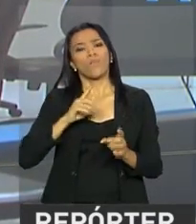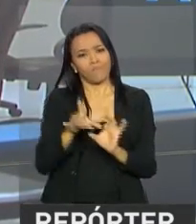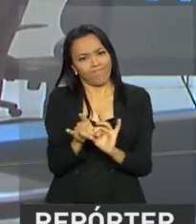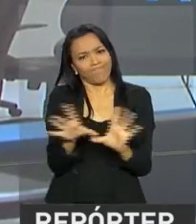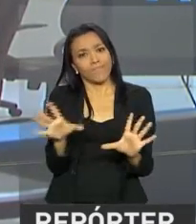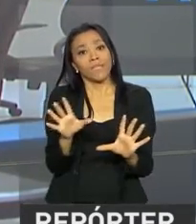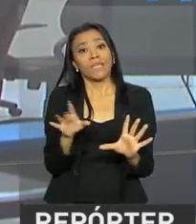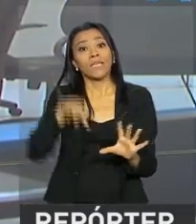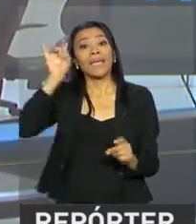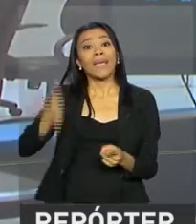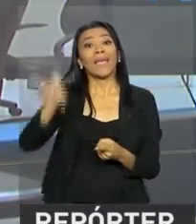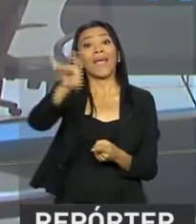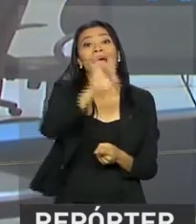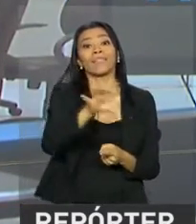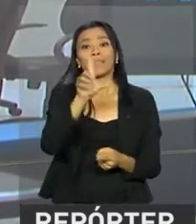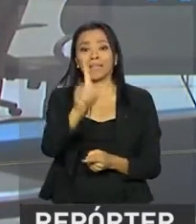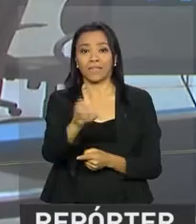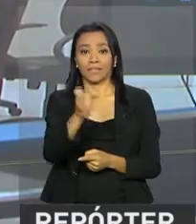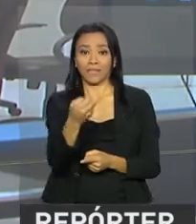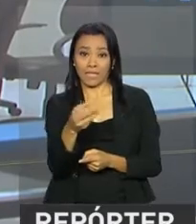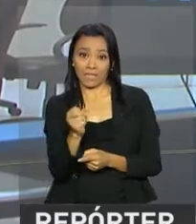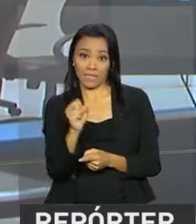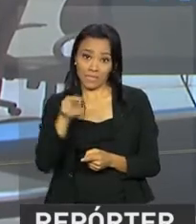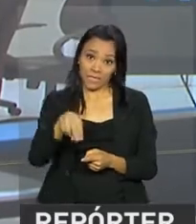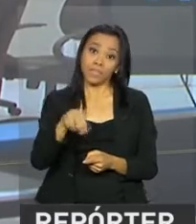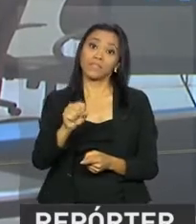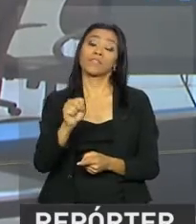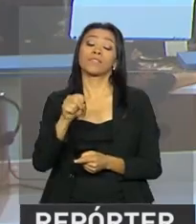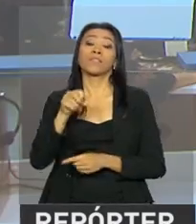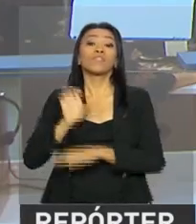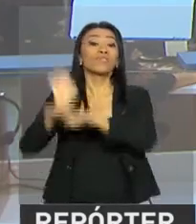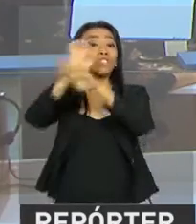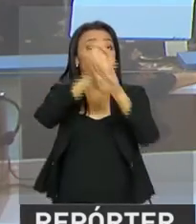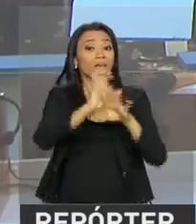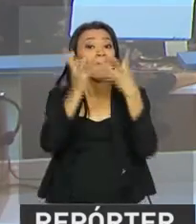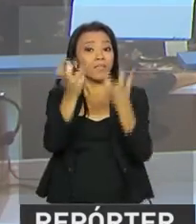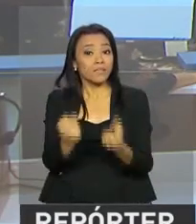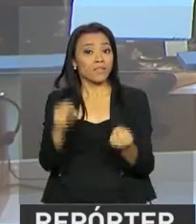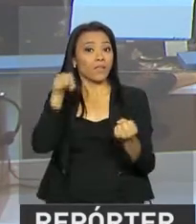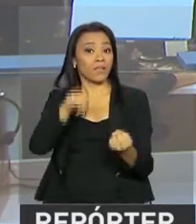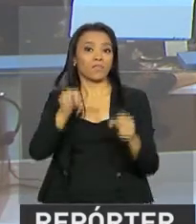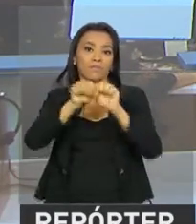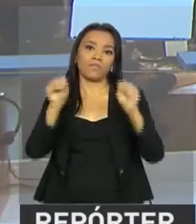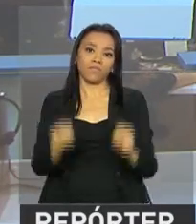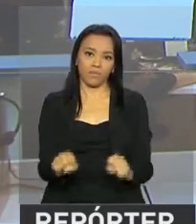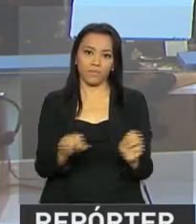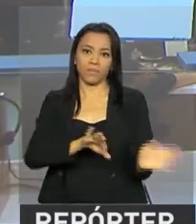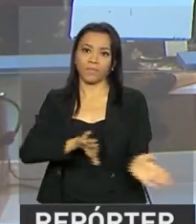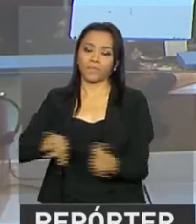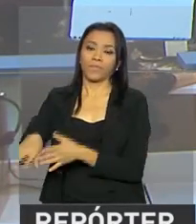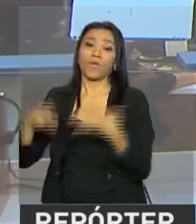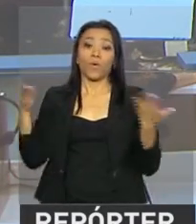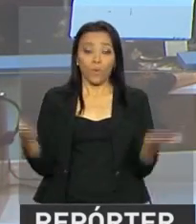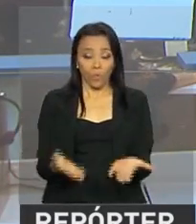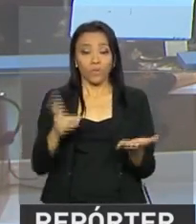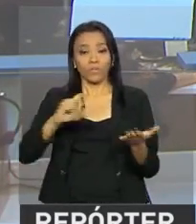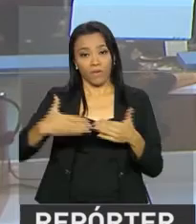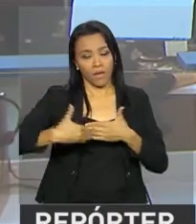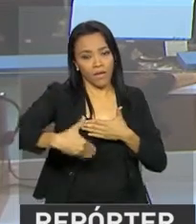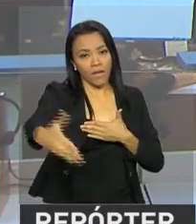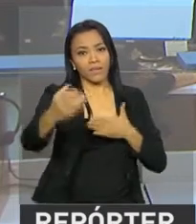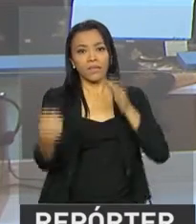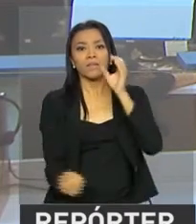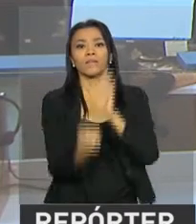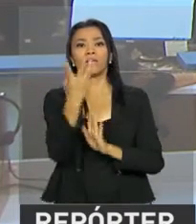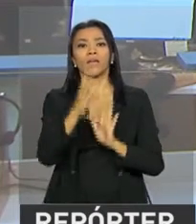os DETRANs de cada estado se cadastrarem no sistema. E vai ser lançado hoje o edital do Ministério da Saúde